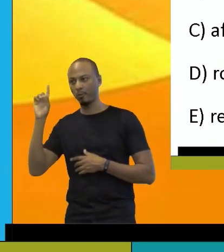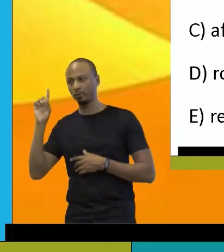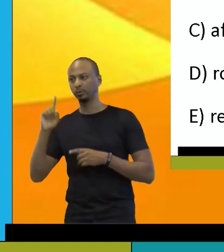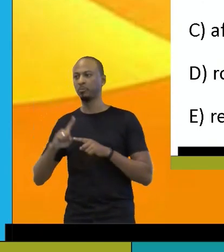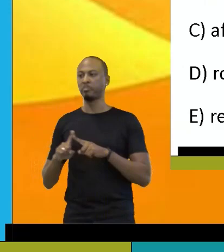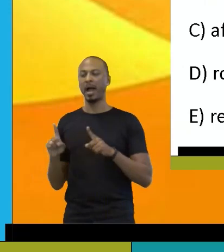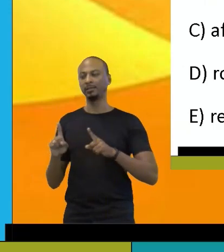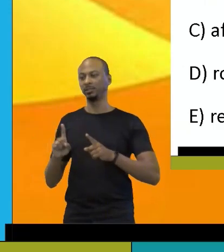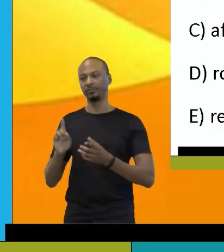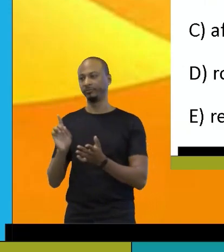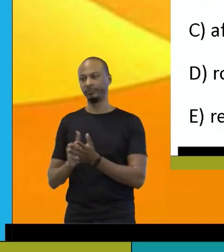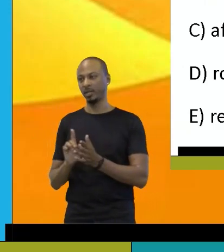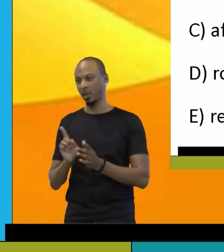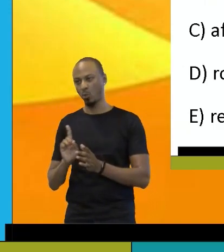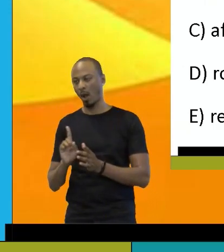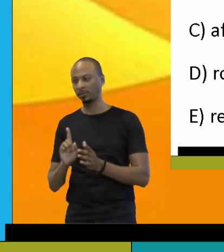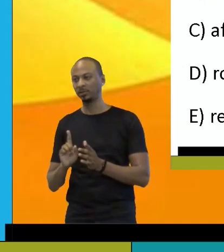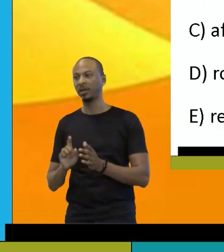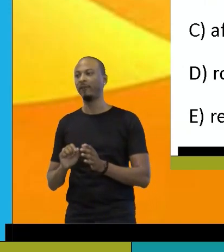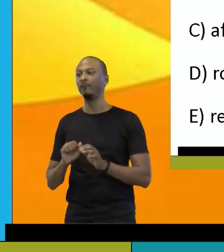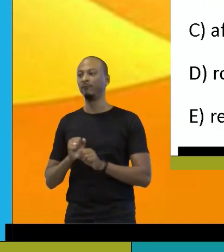Isso não é verdade. Bora para o B.